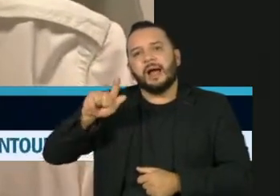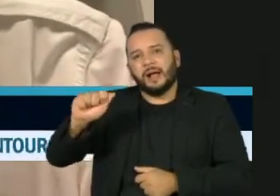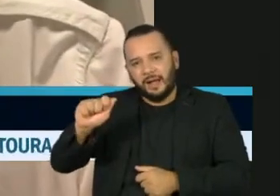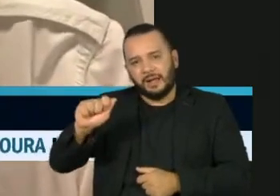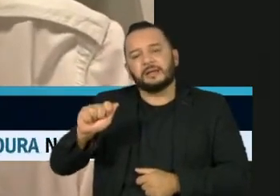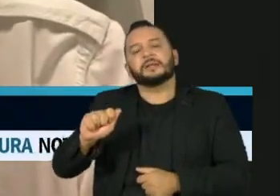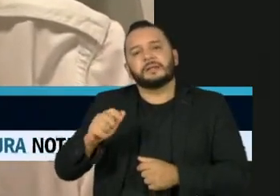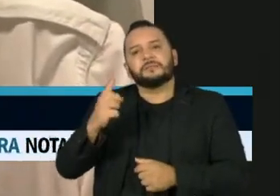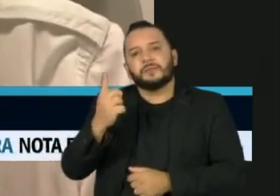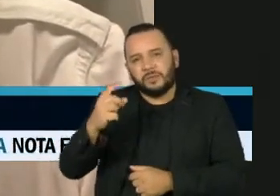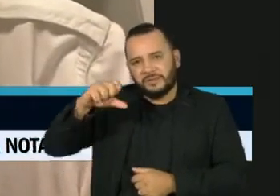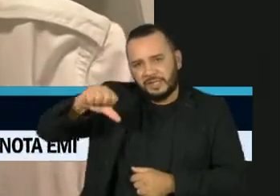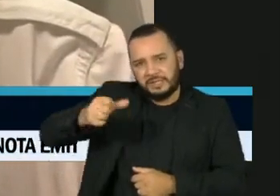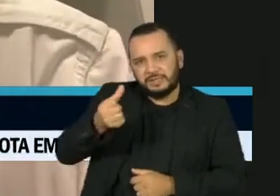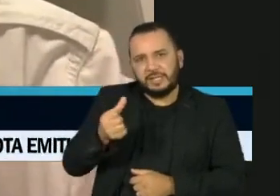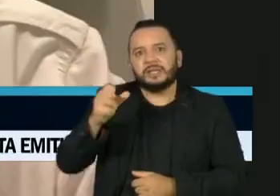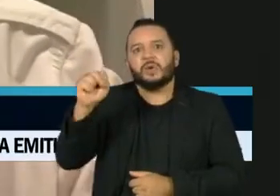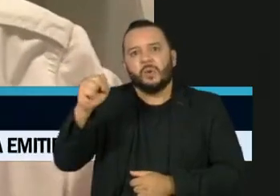1968. Então, enfim,